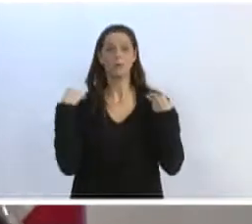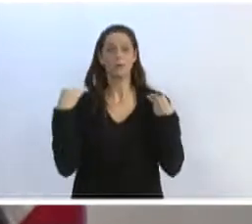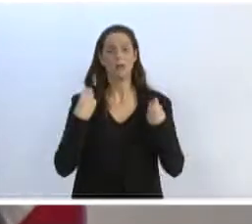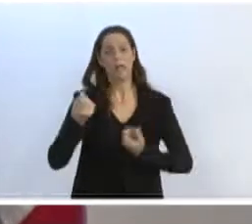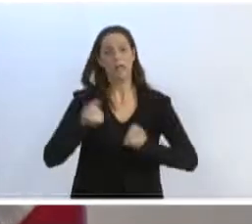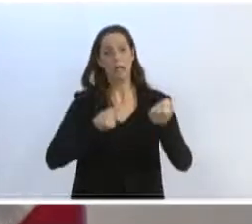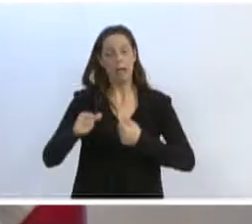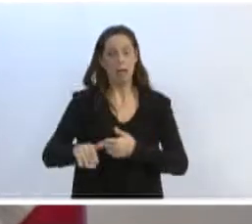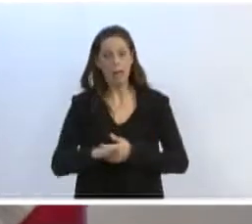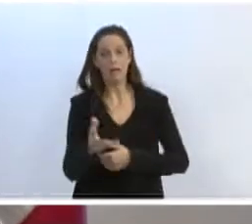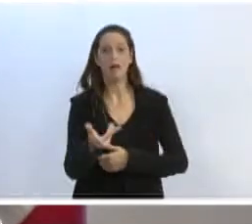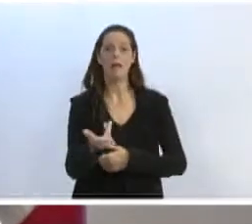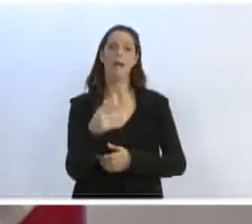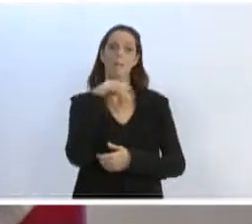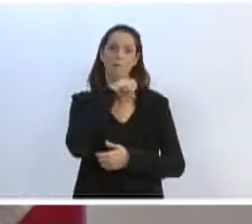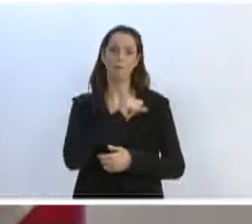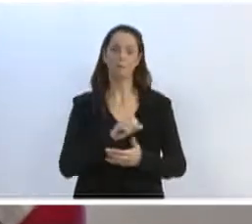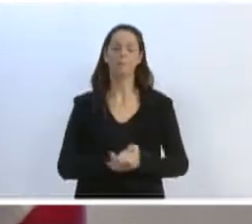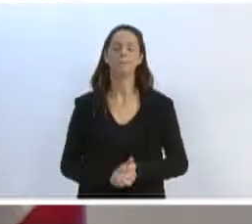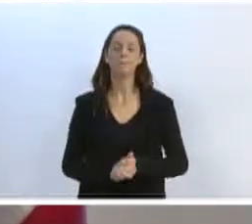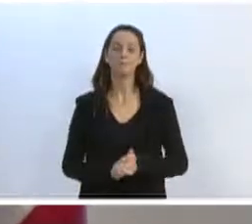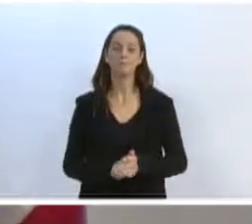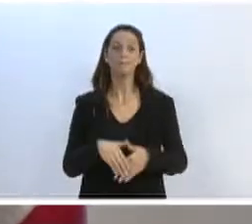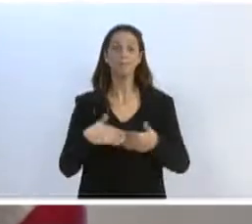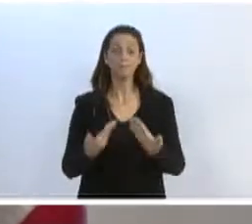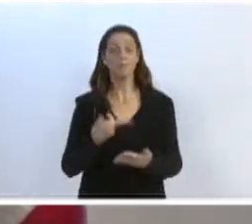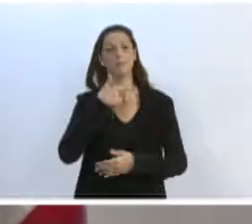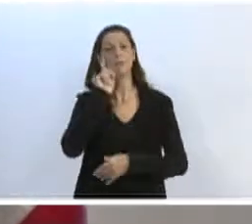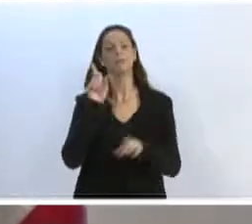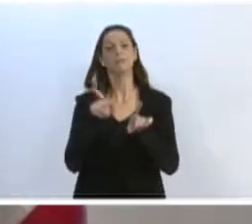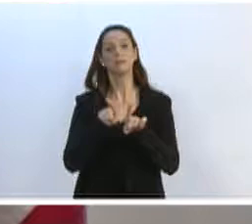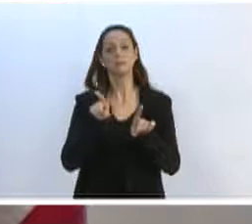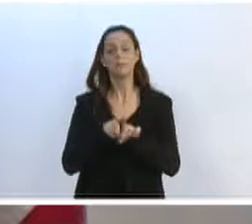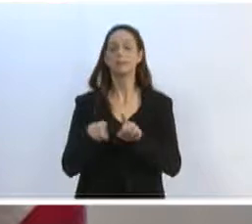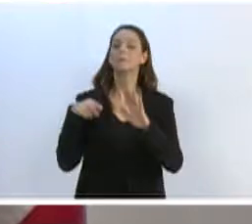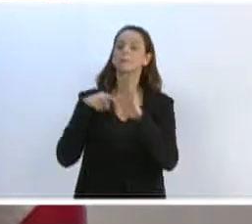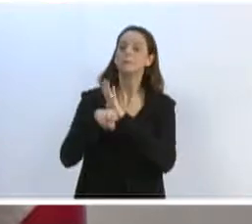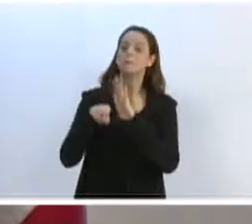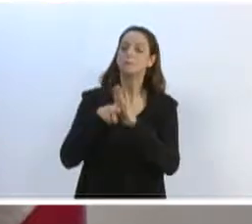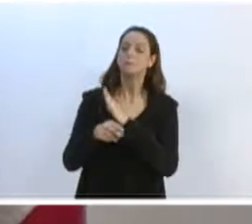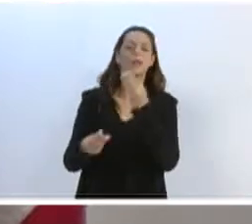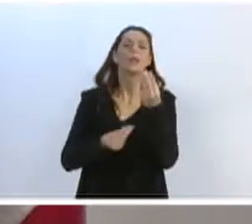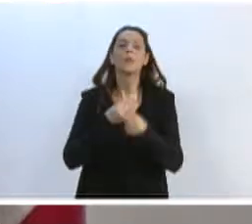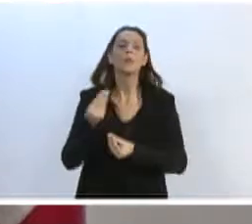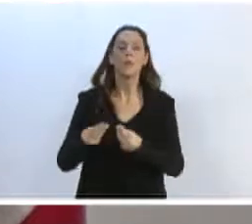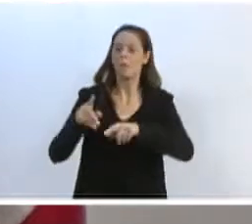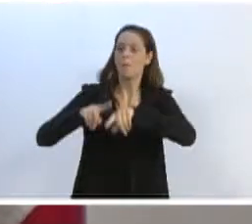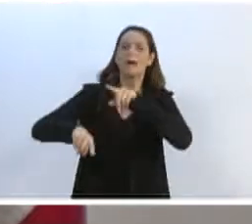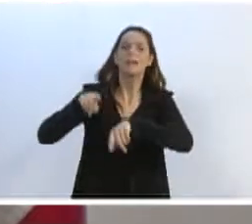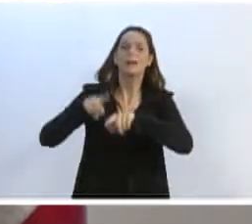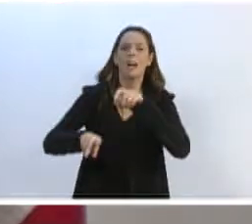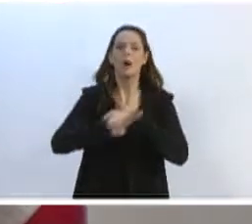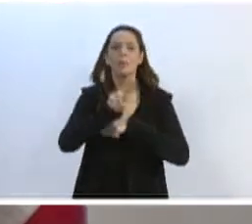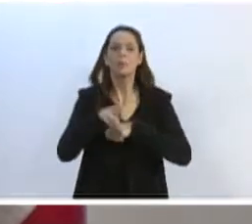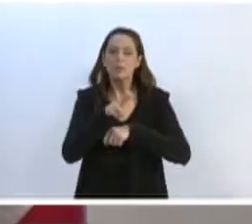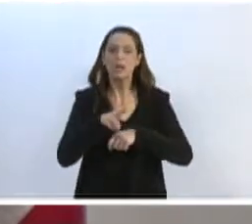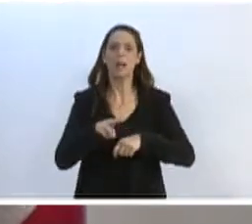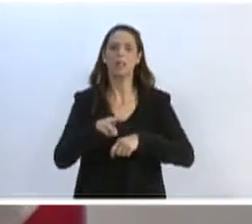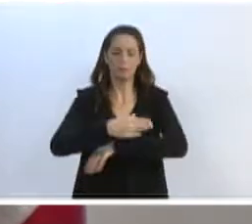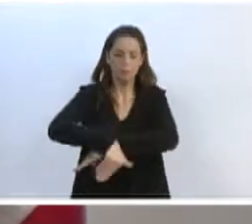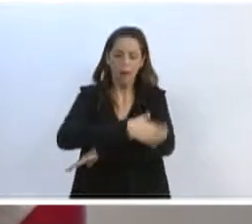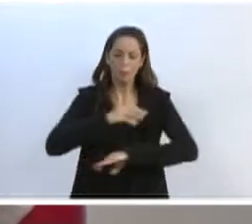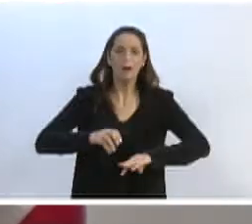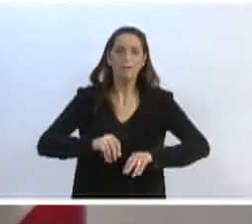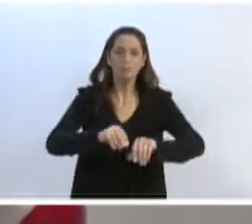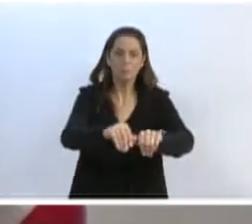seqüência à tarde de hoje seu presidente onde procura informações sobre uma cama macadame desculpa fornecido ao município a nova licitação